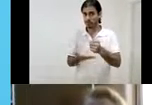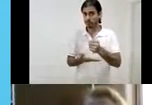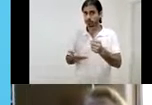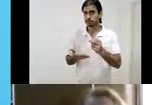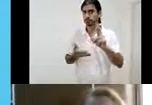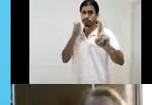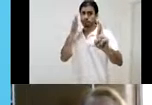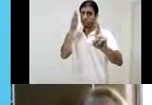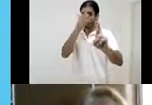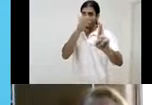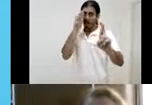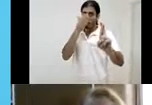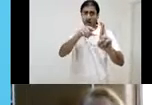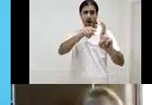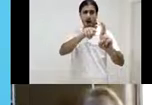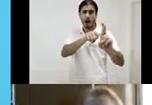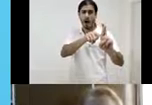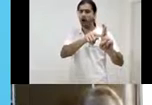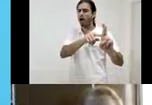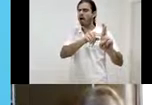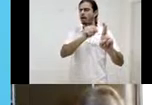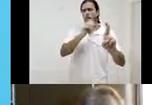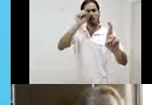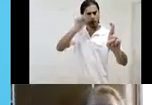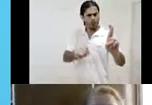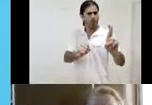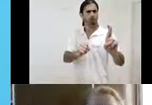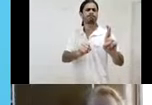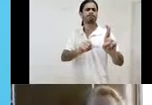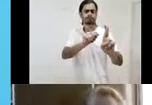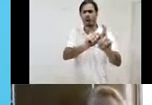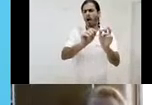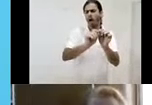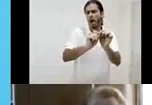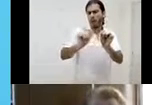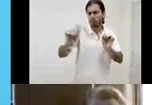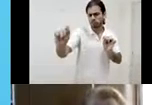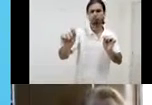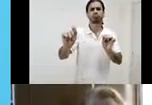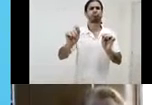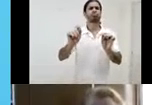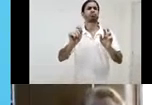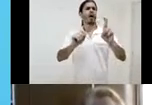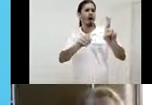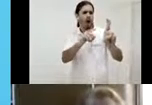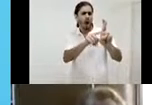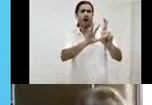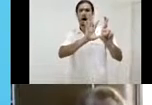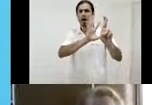objetivável, mensurável, não é? Então, tudo aquilo que pudesse ser objetivamente